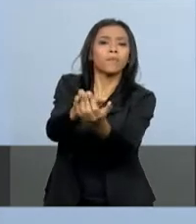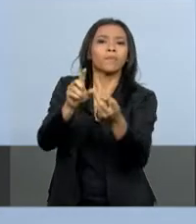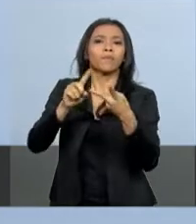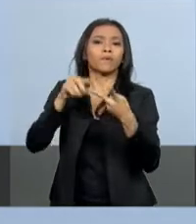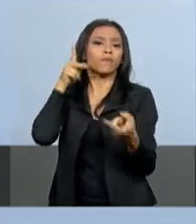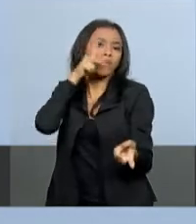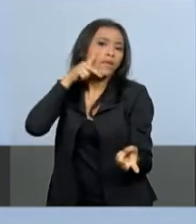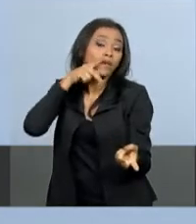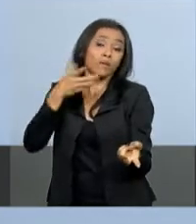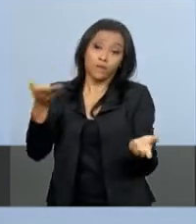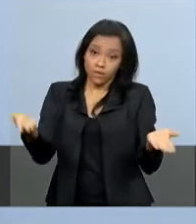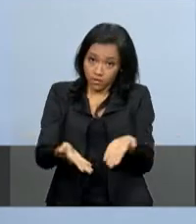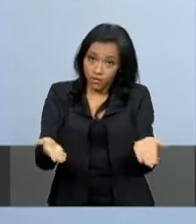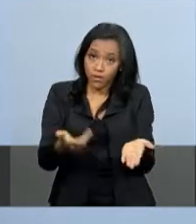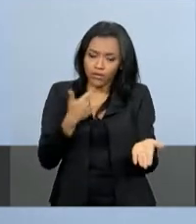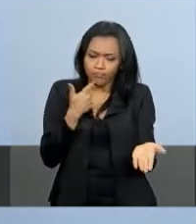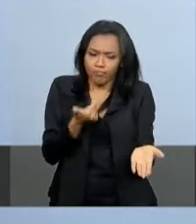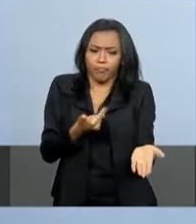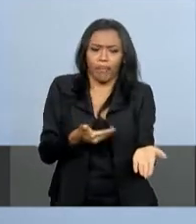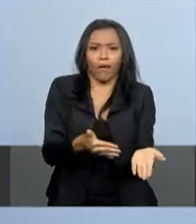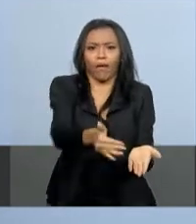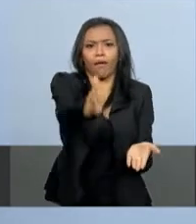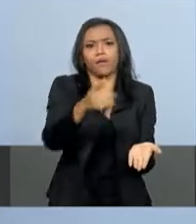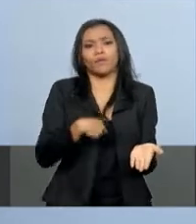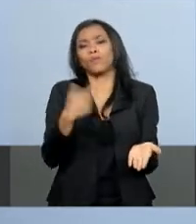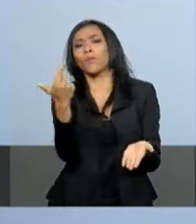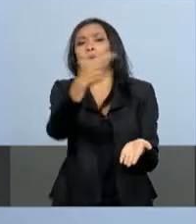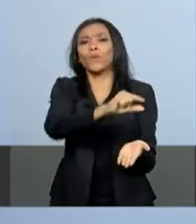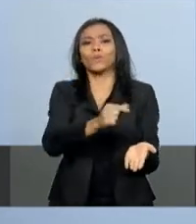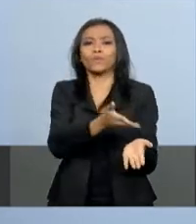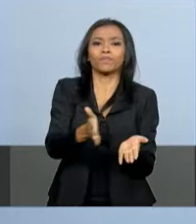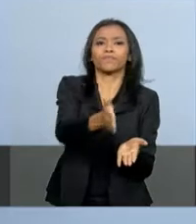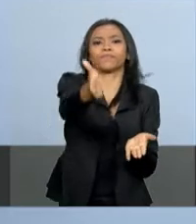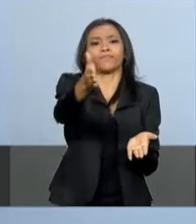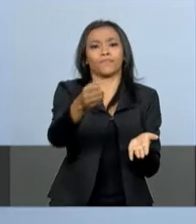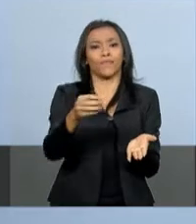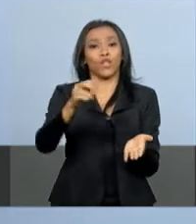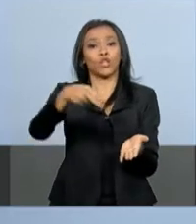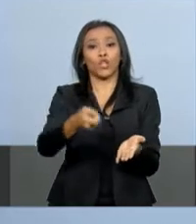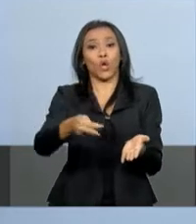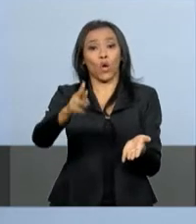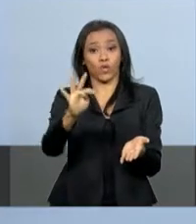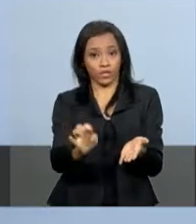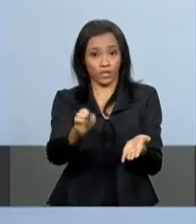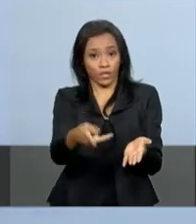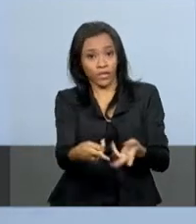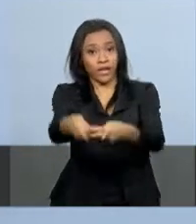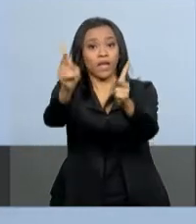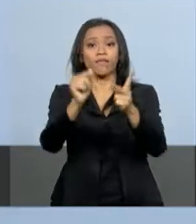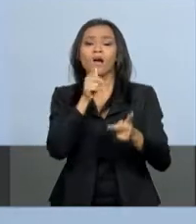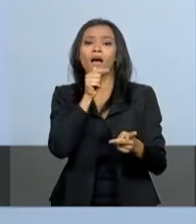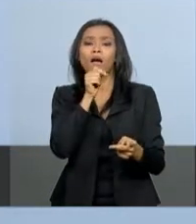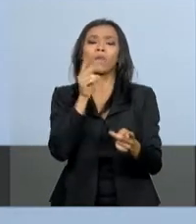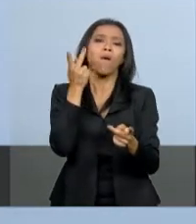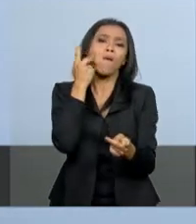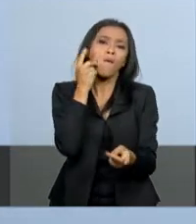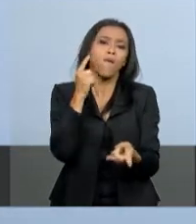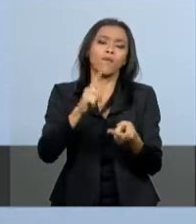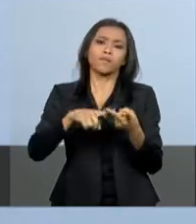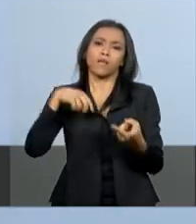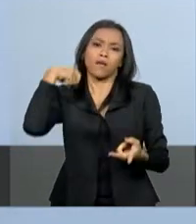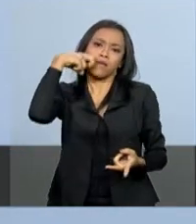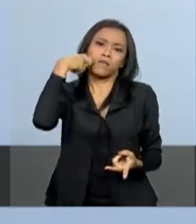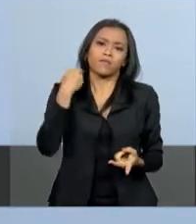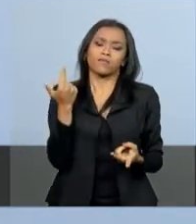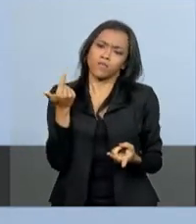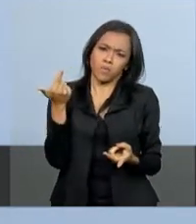estamos para inaugurar o eixo norte quase as obras completadas que leva água para o ceará pará rio grande do norte e